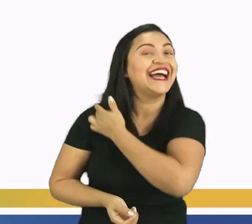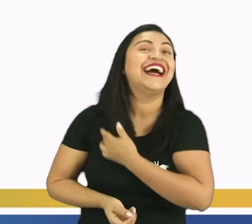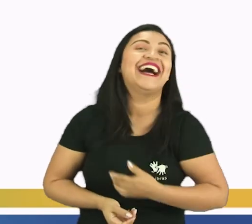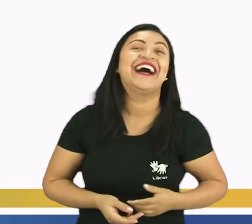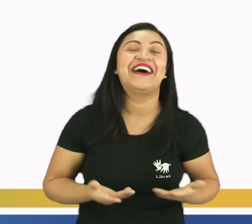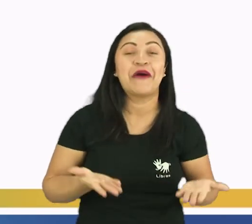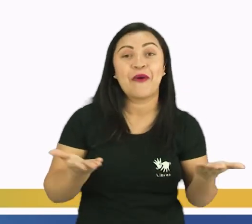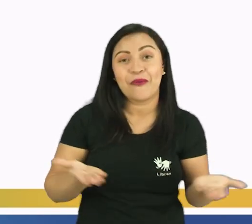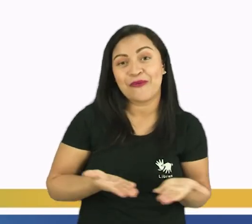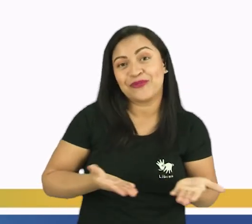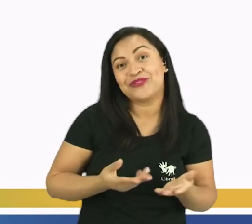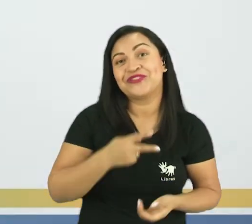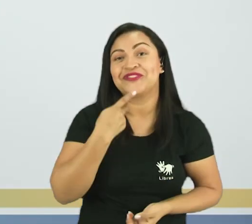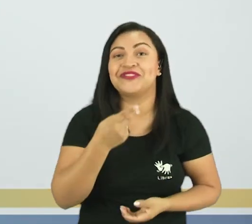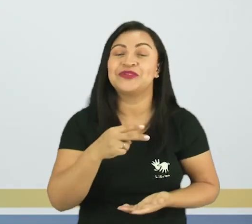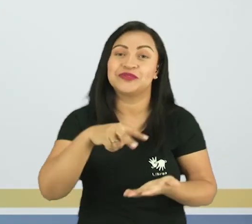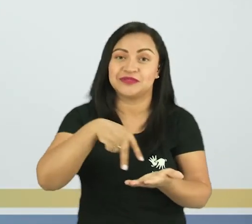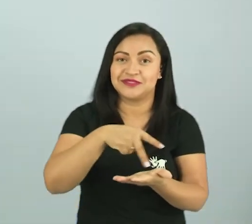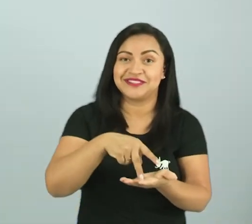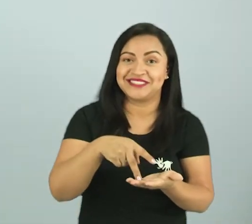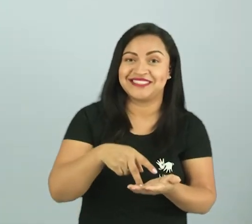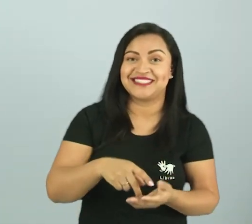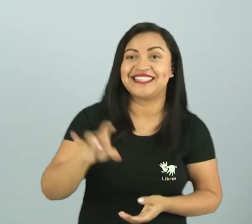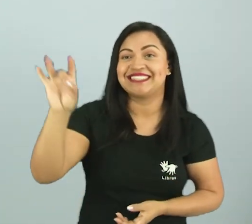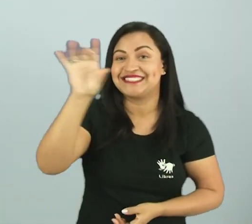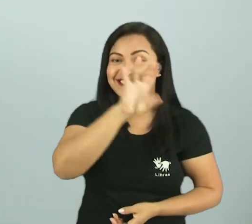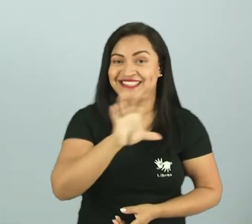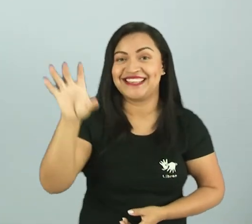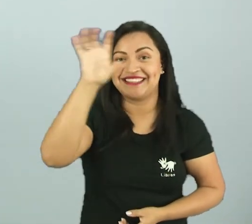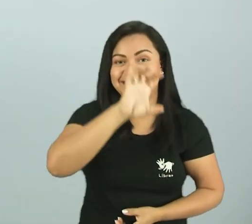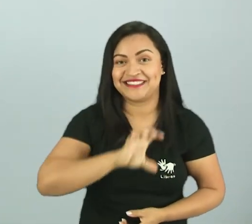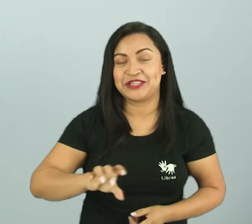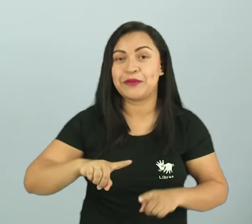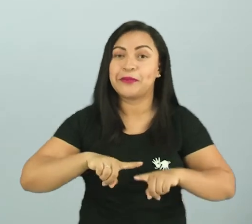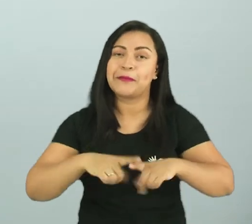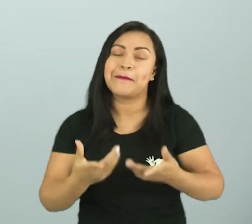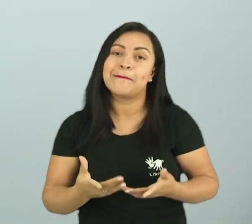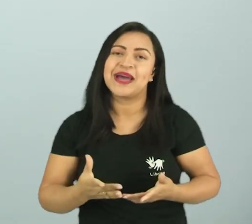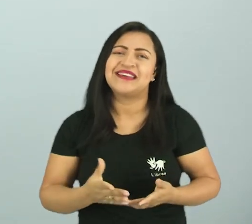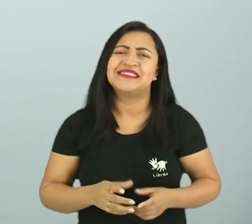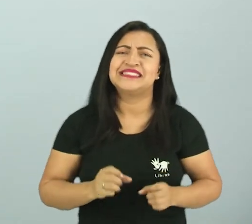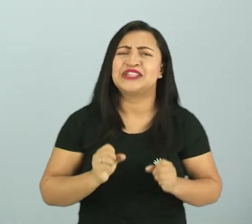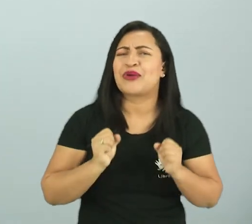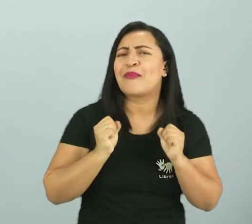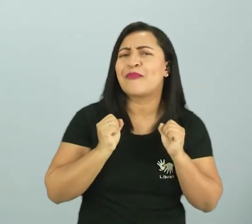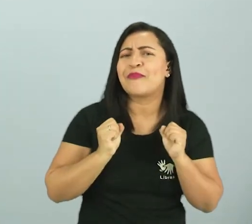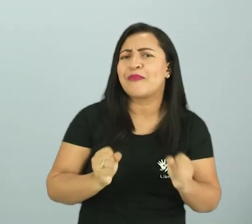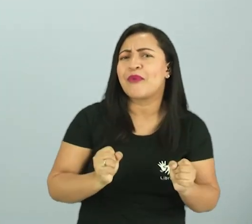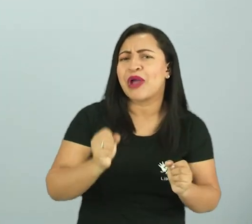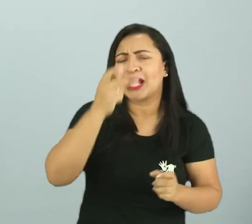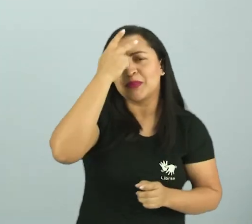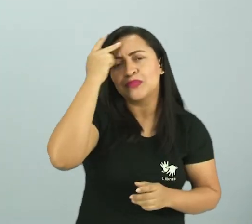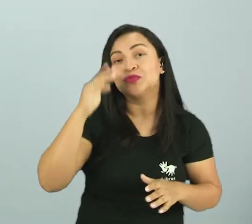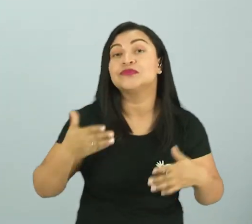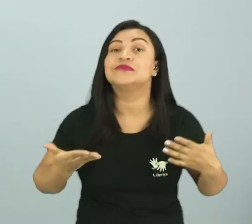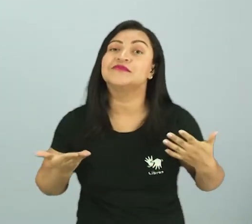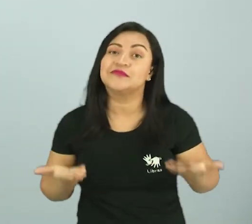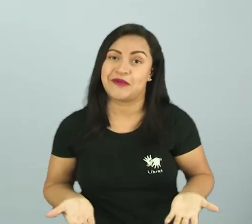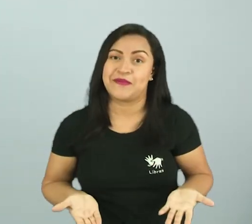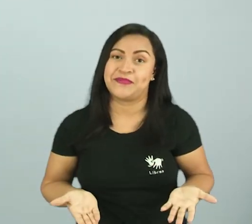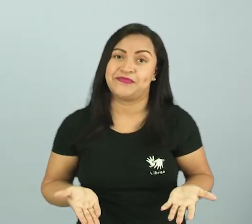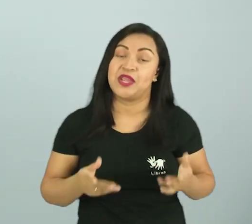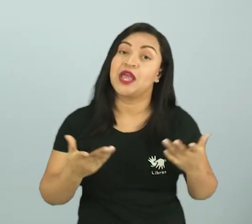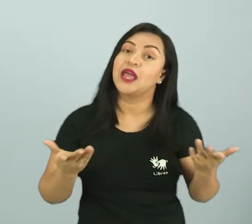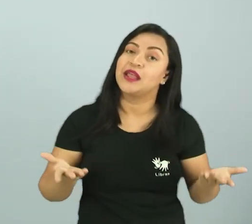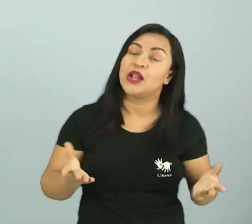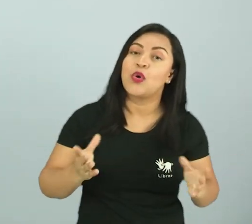gente falou sobre as danças de cada região, mas em nenhum momento a gente falou quem pode praticá-las, né? Então, quer